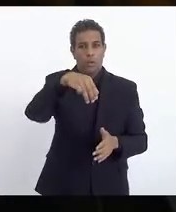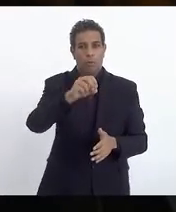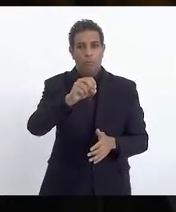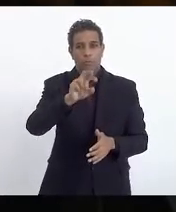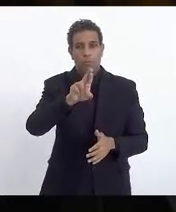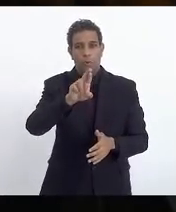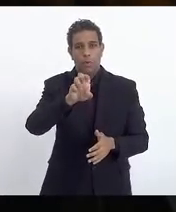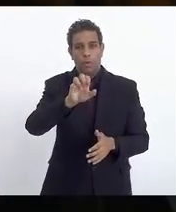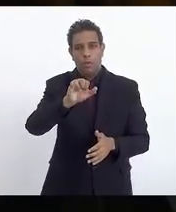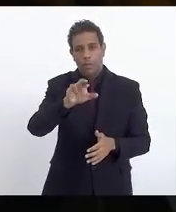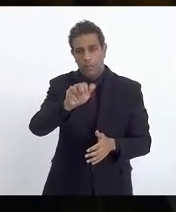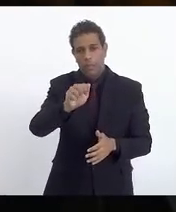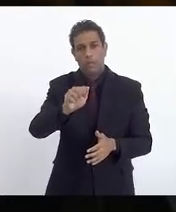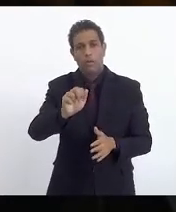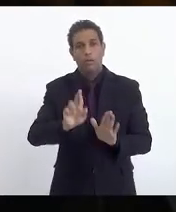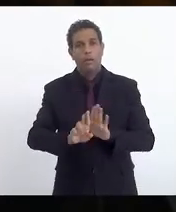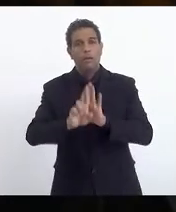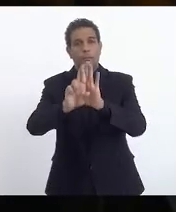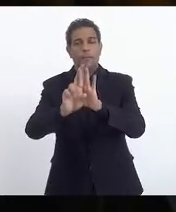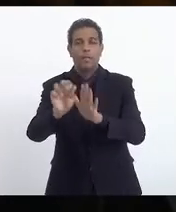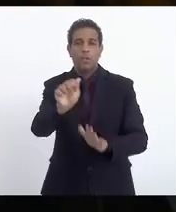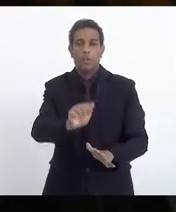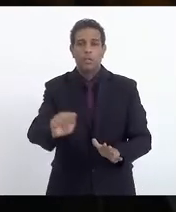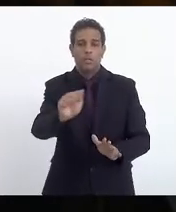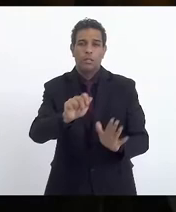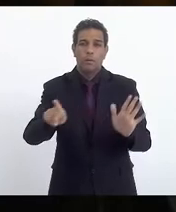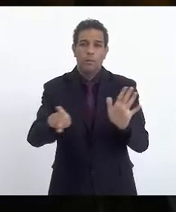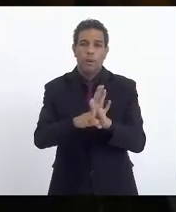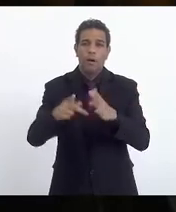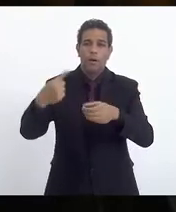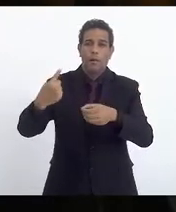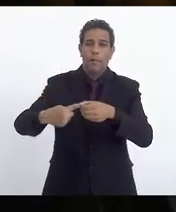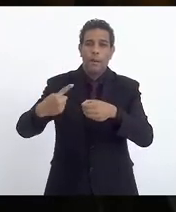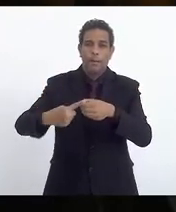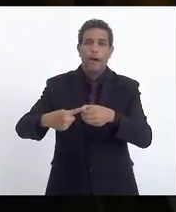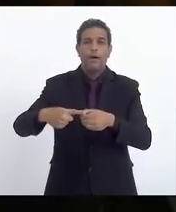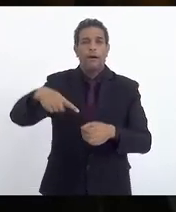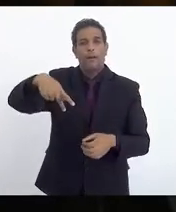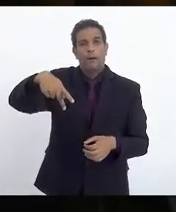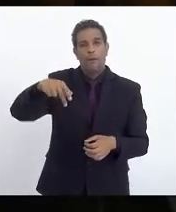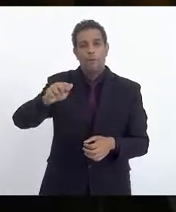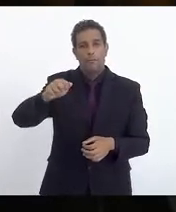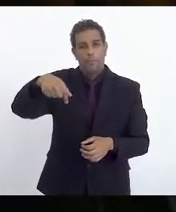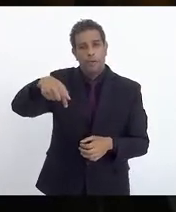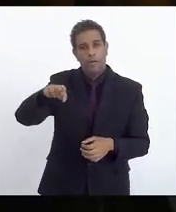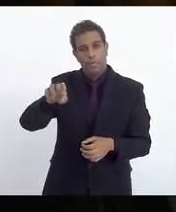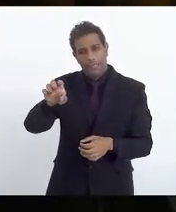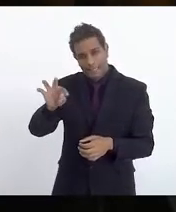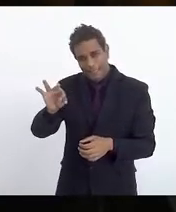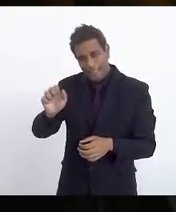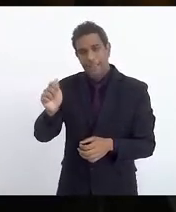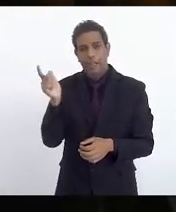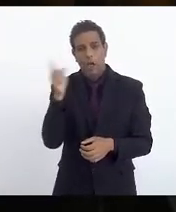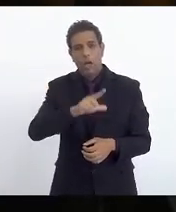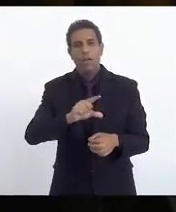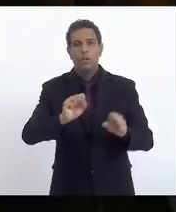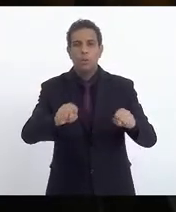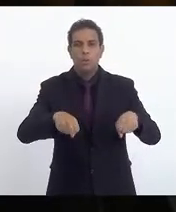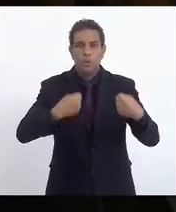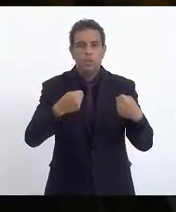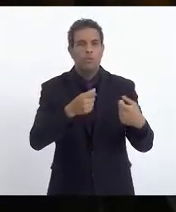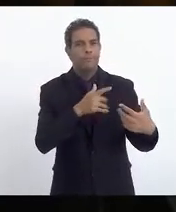representação de moradores de Paquetá que vem fazendo essa luta muito qualificada em defesa do transporte aquaviário